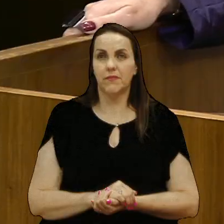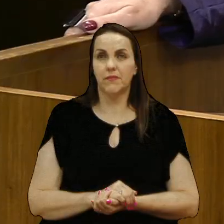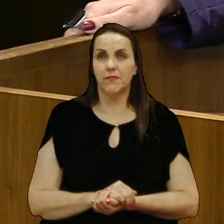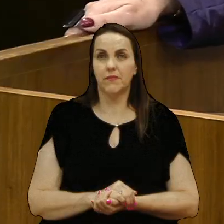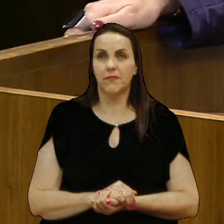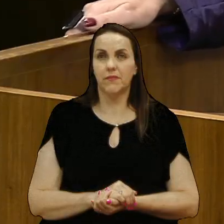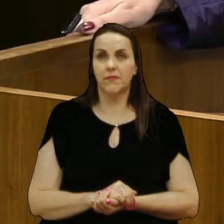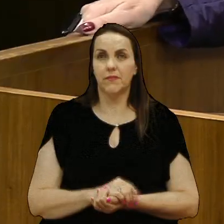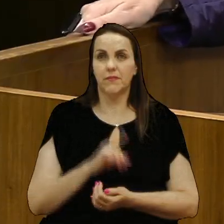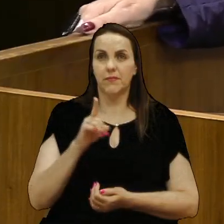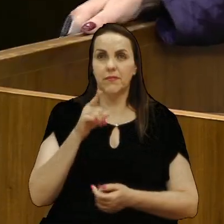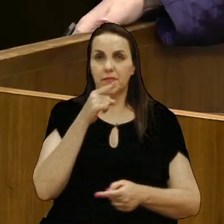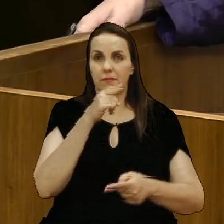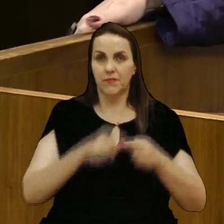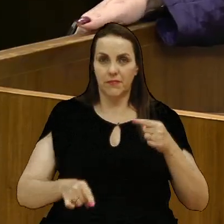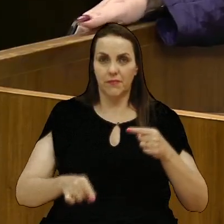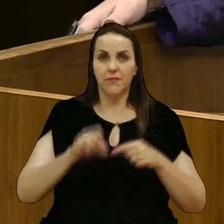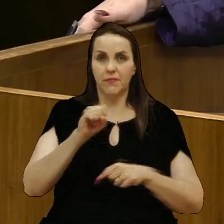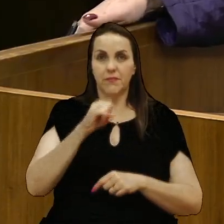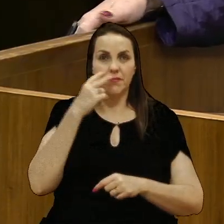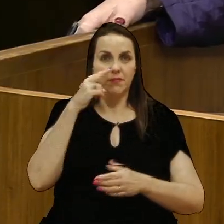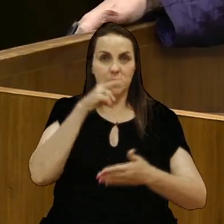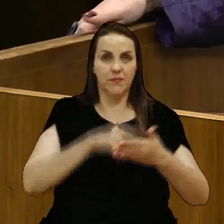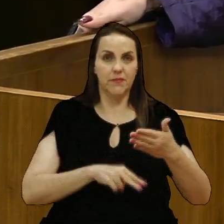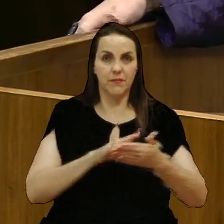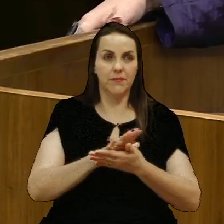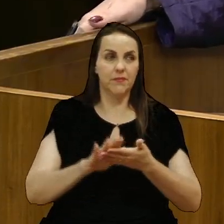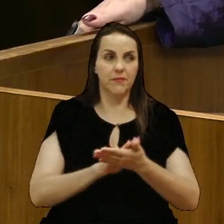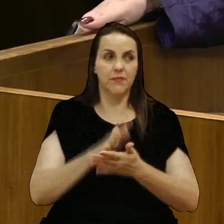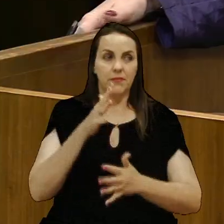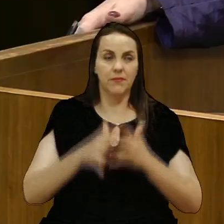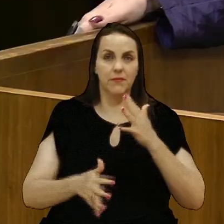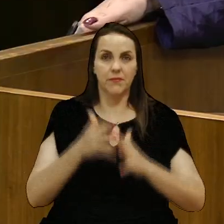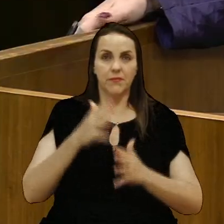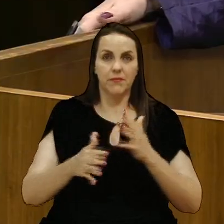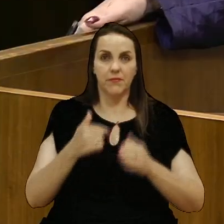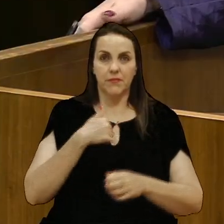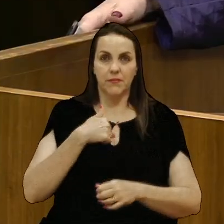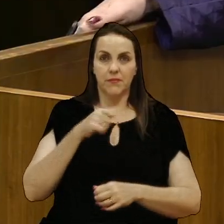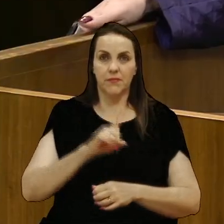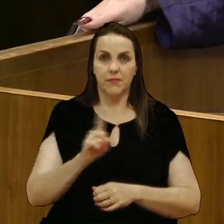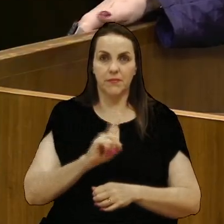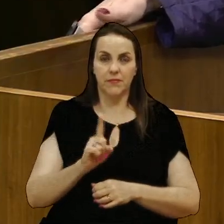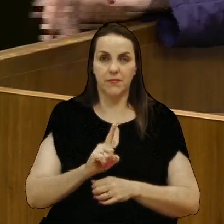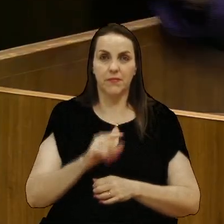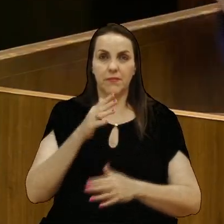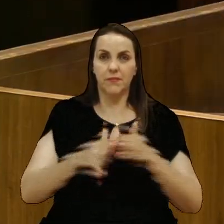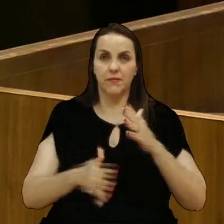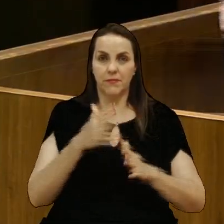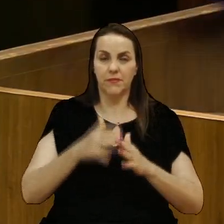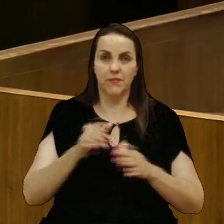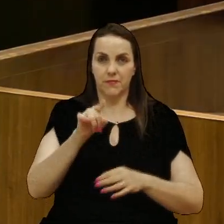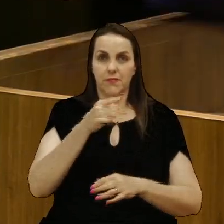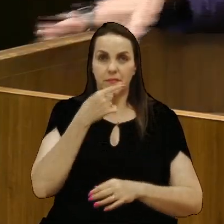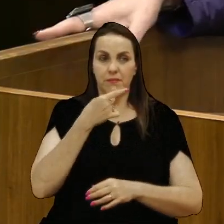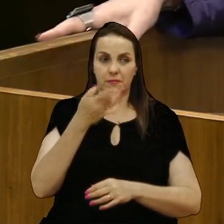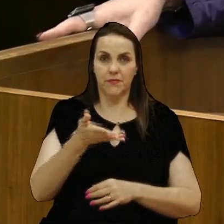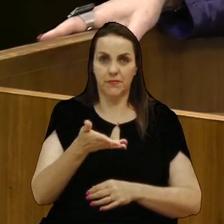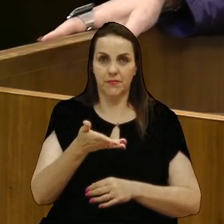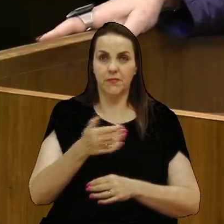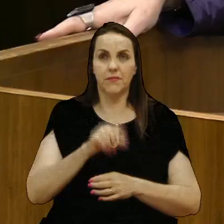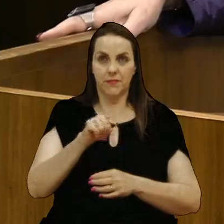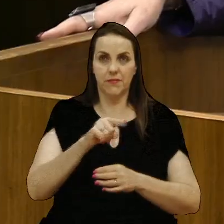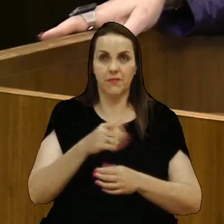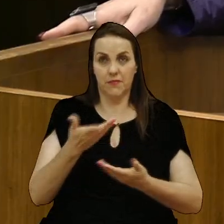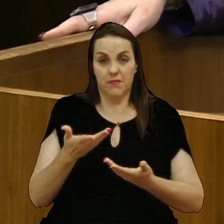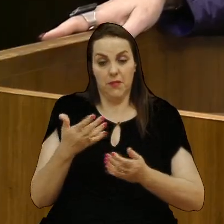Este é o veto. Se o senhor não leu, vereador, não me atrapalhe. Eu não lhe atrapalhei na sua fala. Mas está me